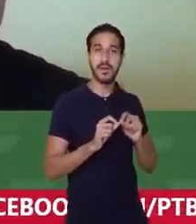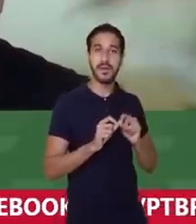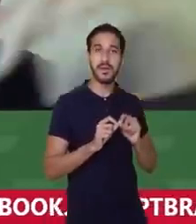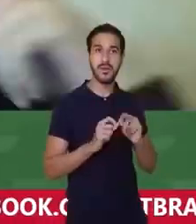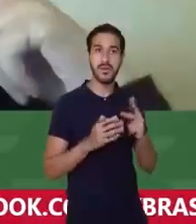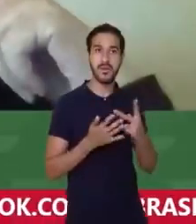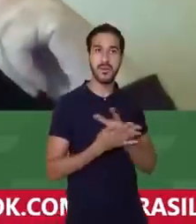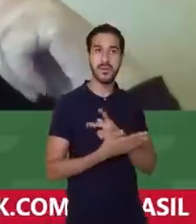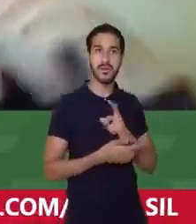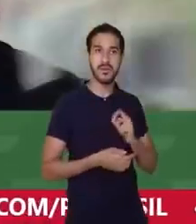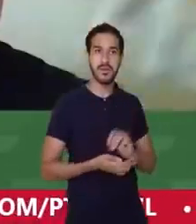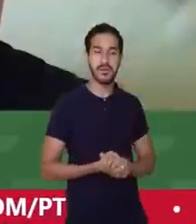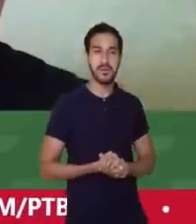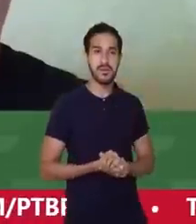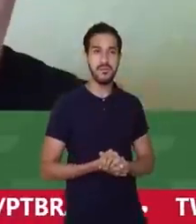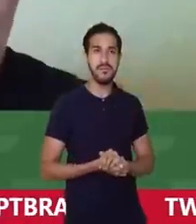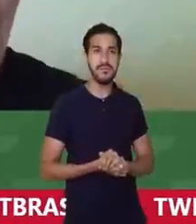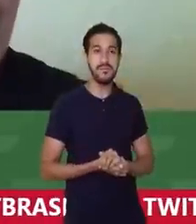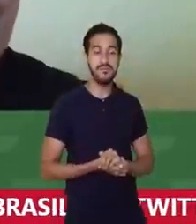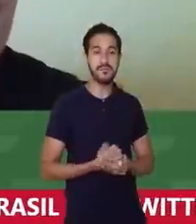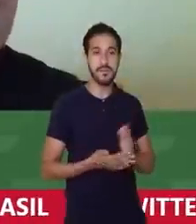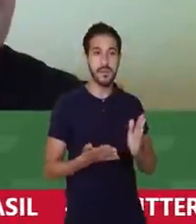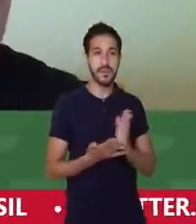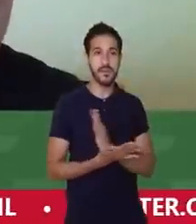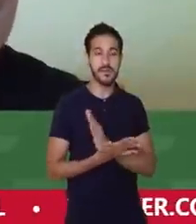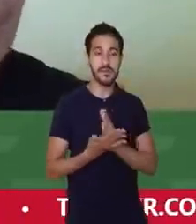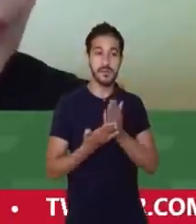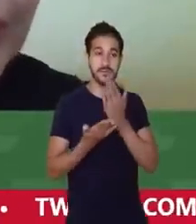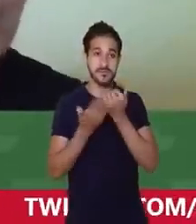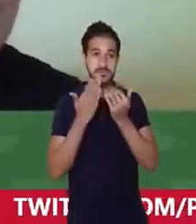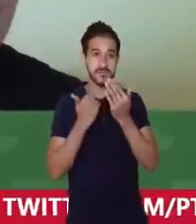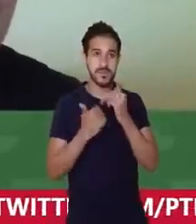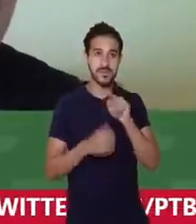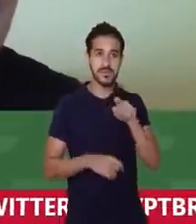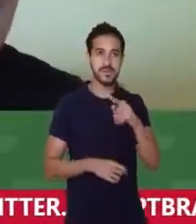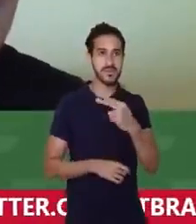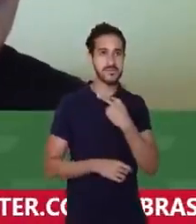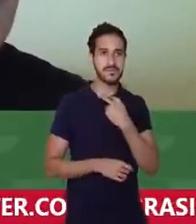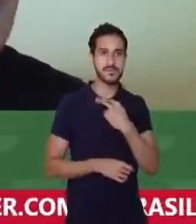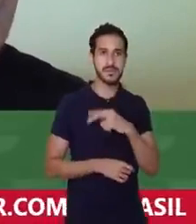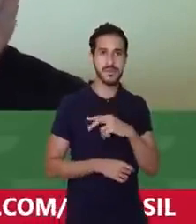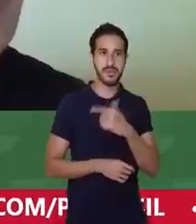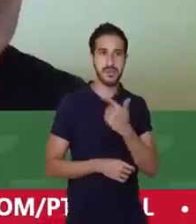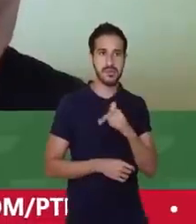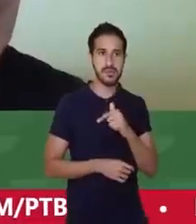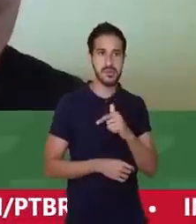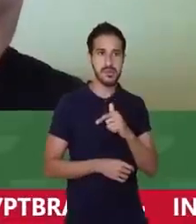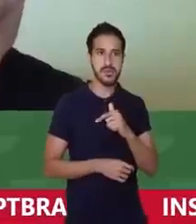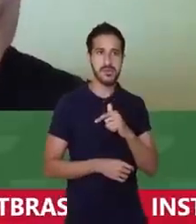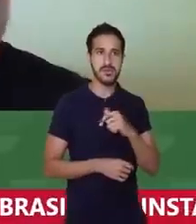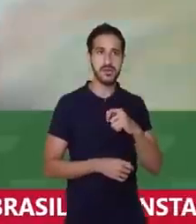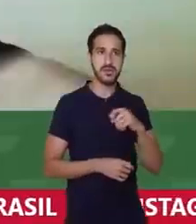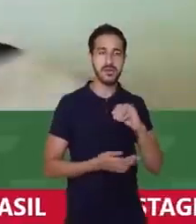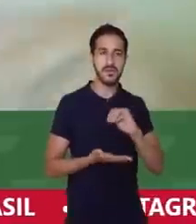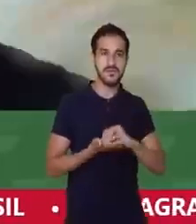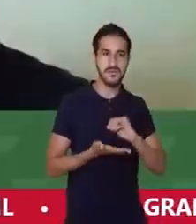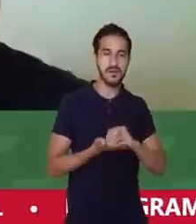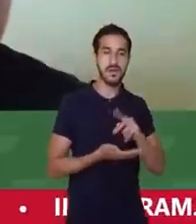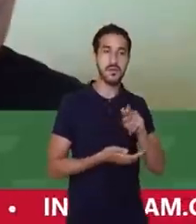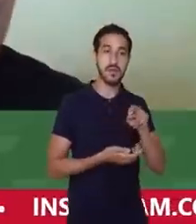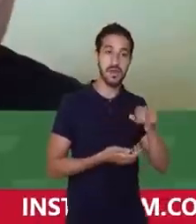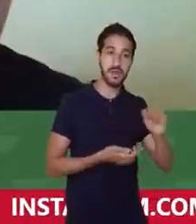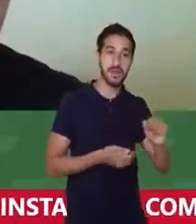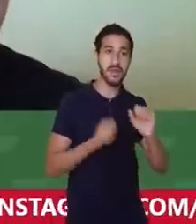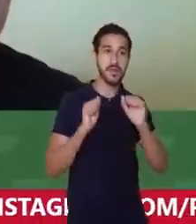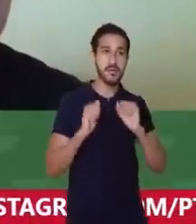ela é? Ela é o seguinte: alguma refeição você não tem. E você tem carência de proteína,